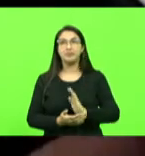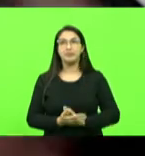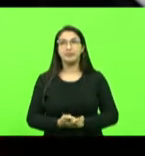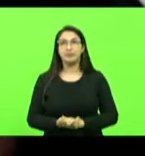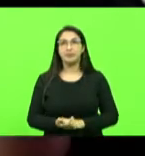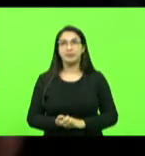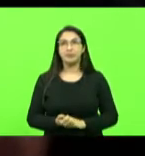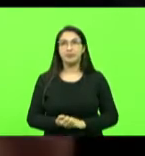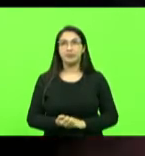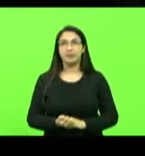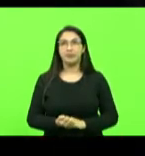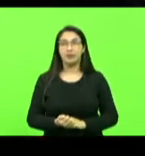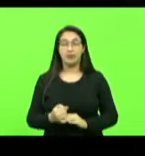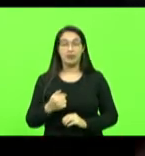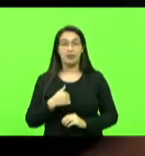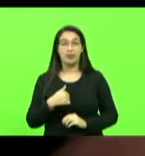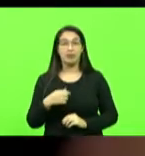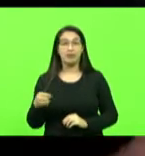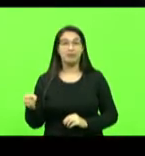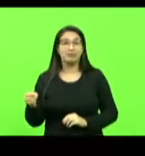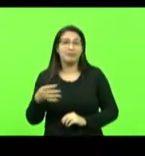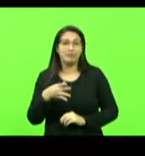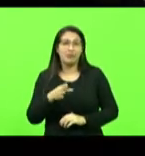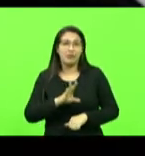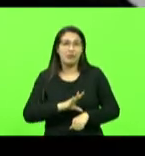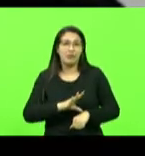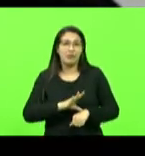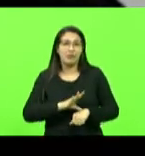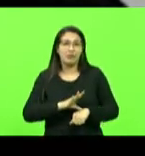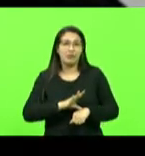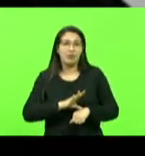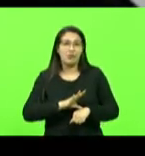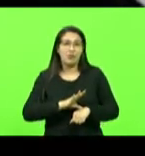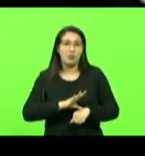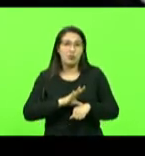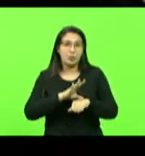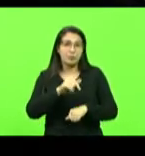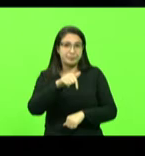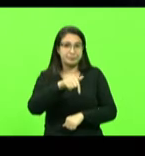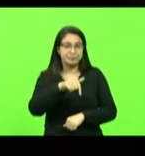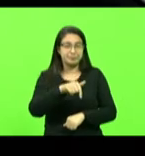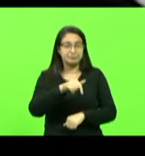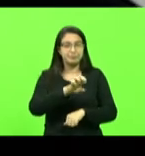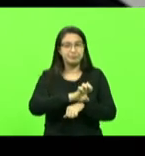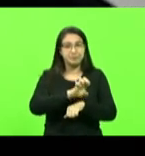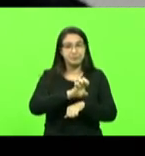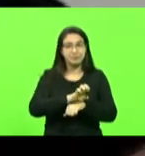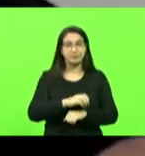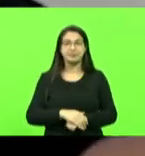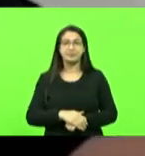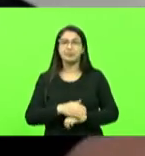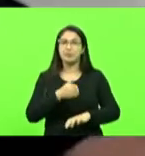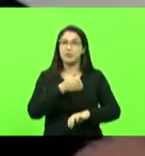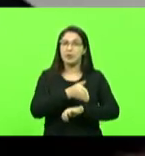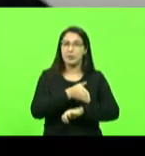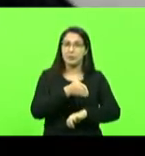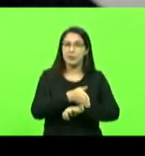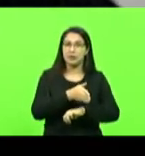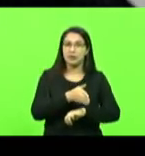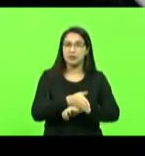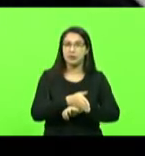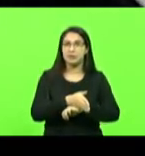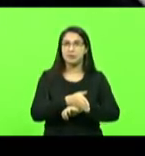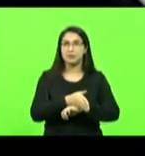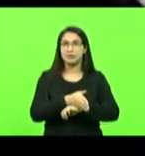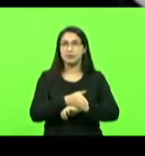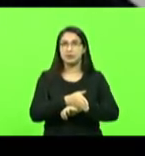Sou novo na área como conselheiro no Estado e participando de duas plenárias,